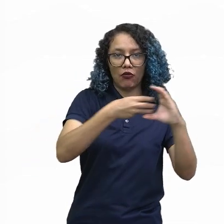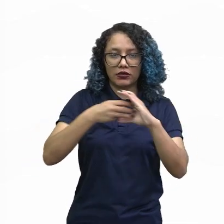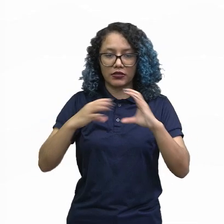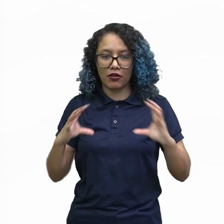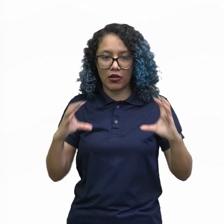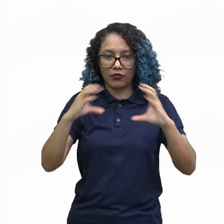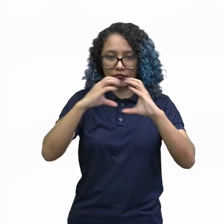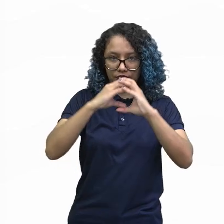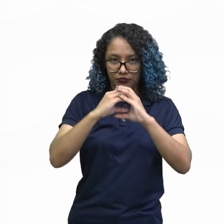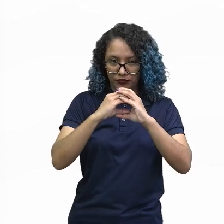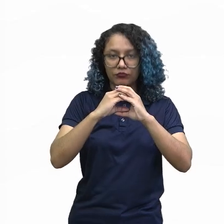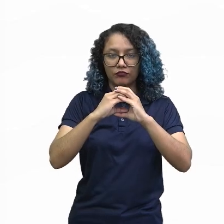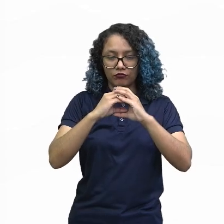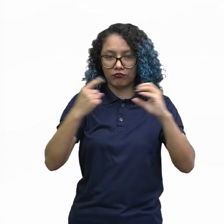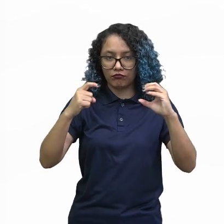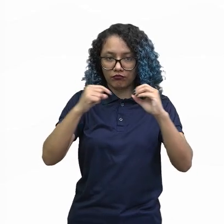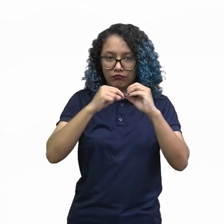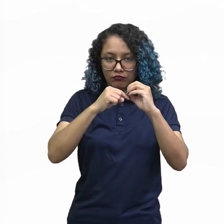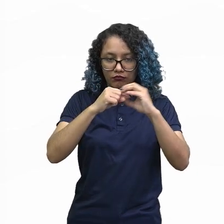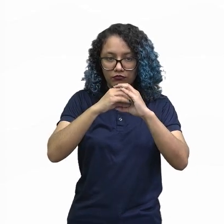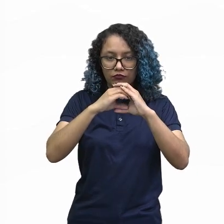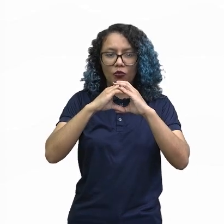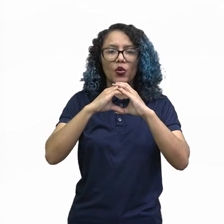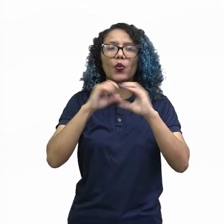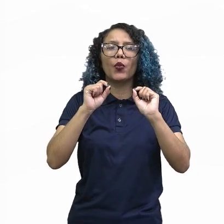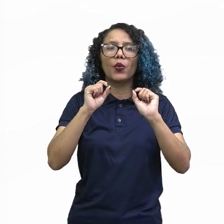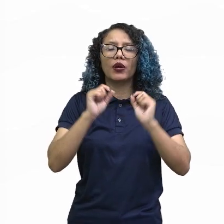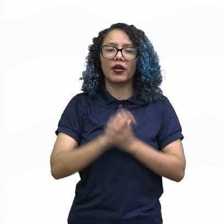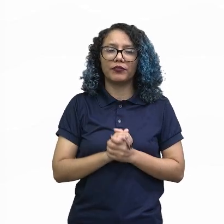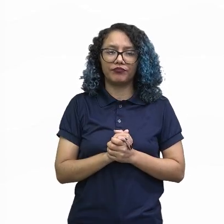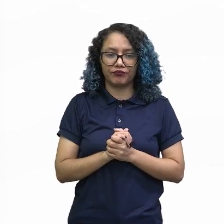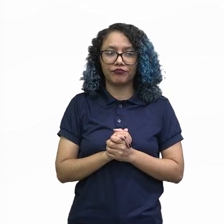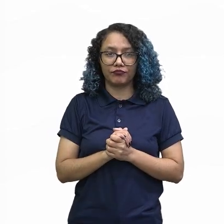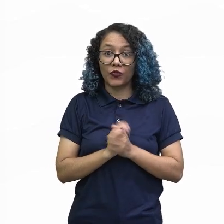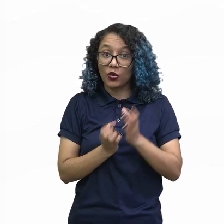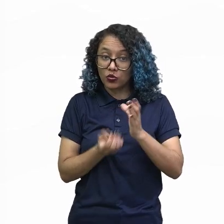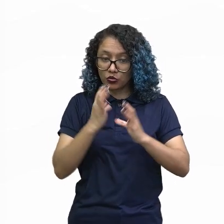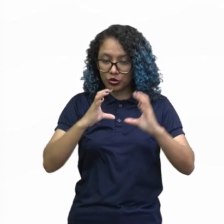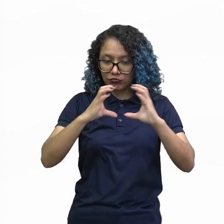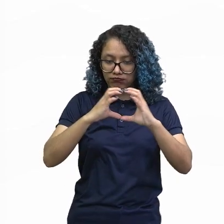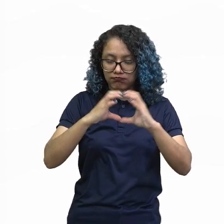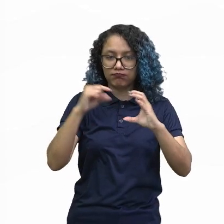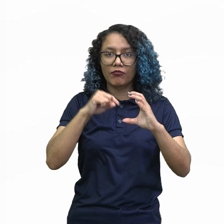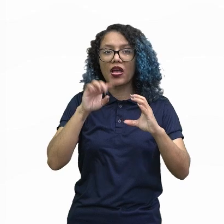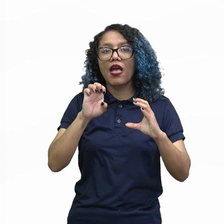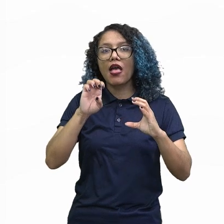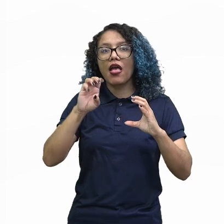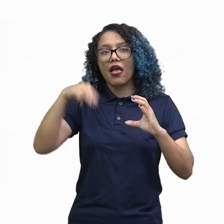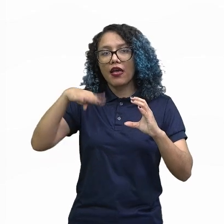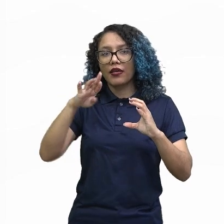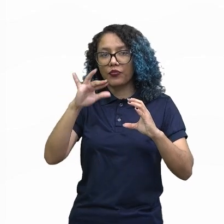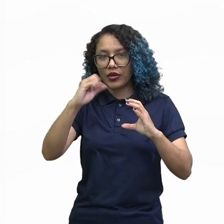desses gametas, a gente vai ter, né, o encontro ali das células. E aí, o que vai